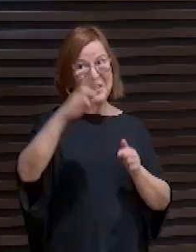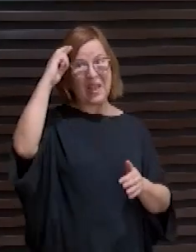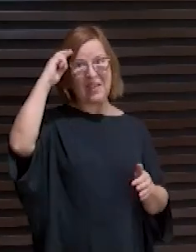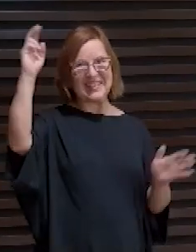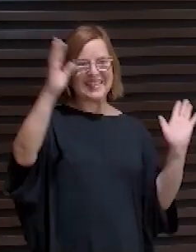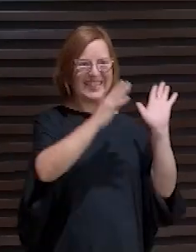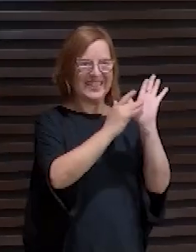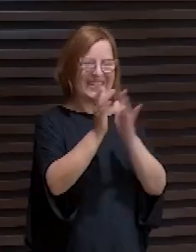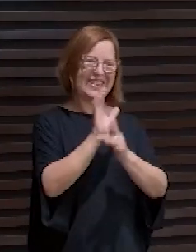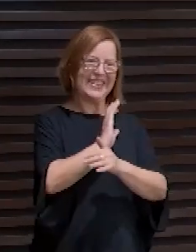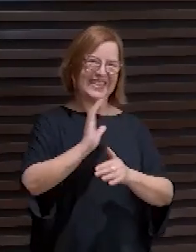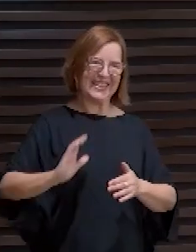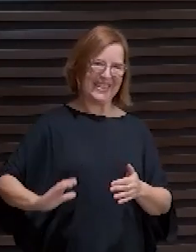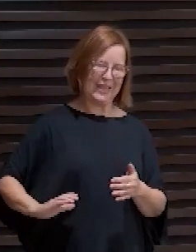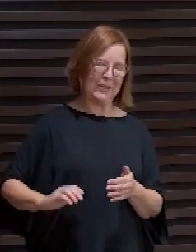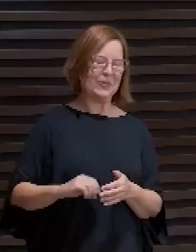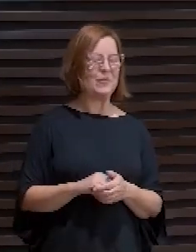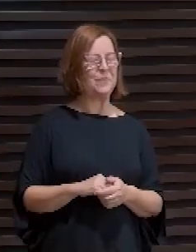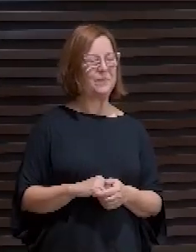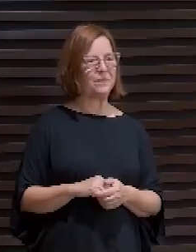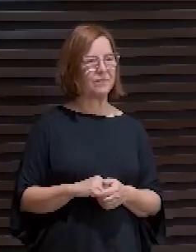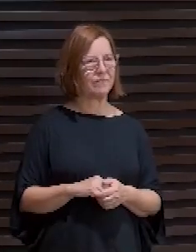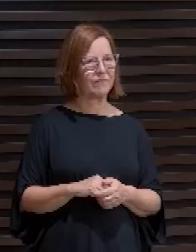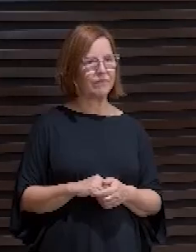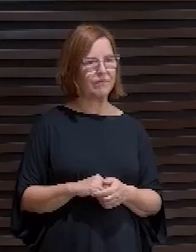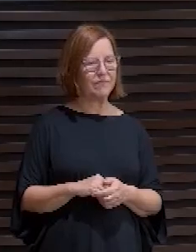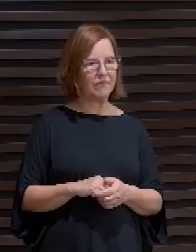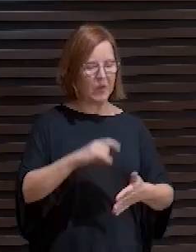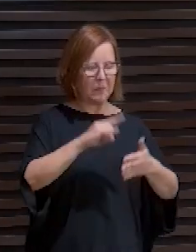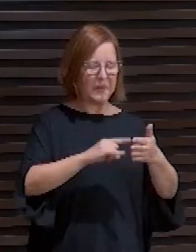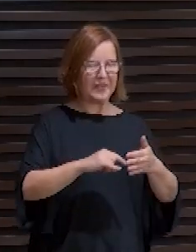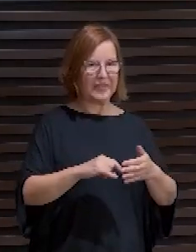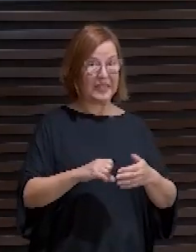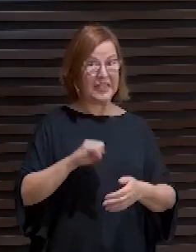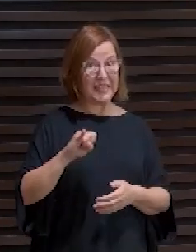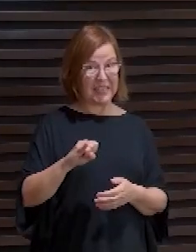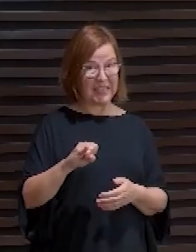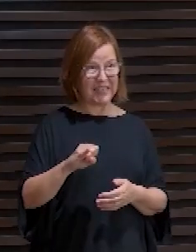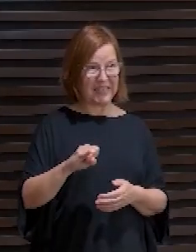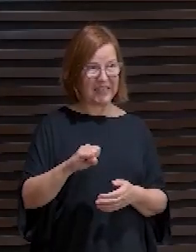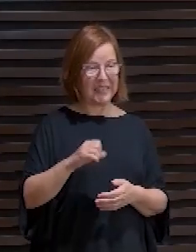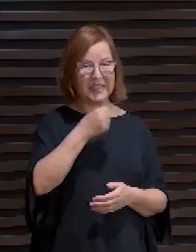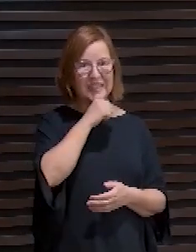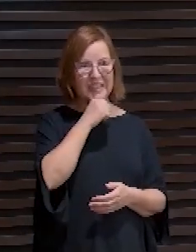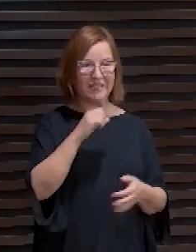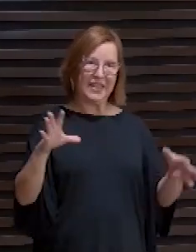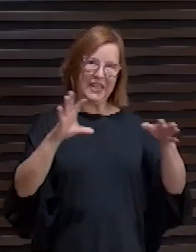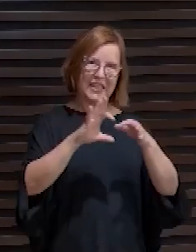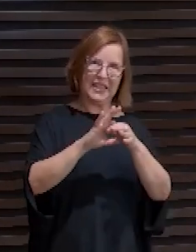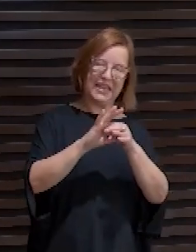Então, voltando ao texto do boletim, se na antiga aliança, nessa antiga aliança que eu citei,